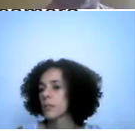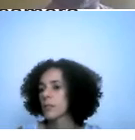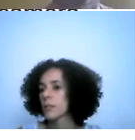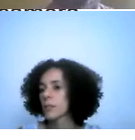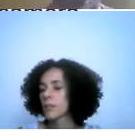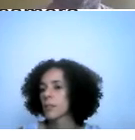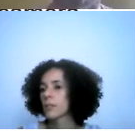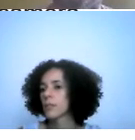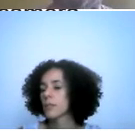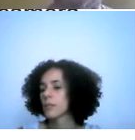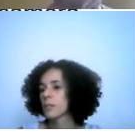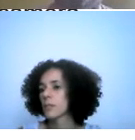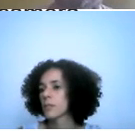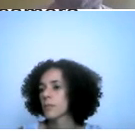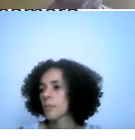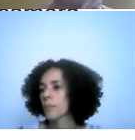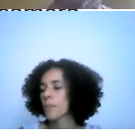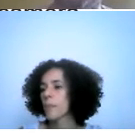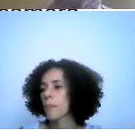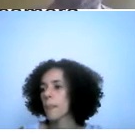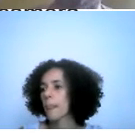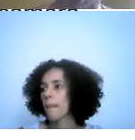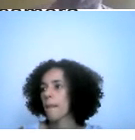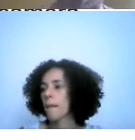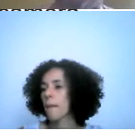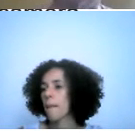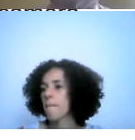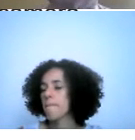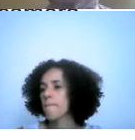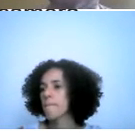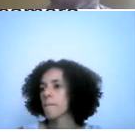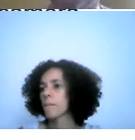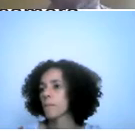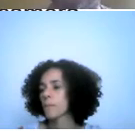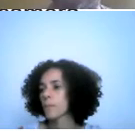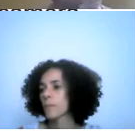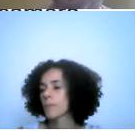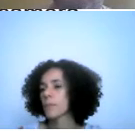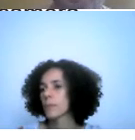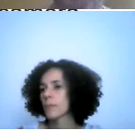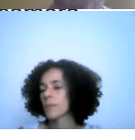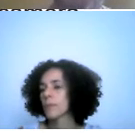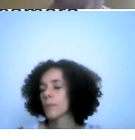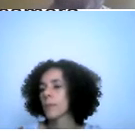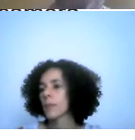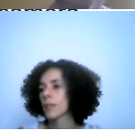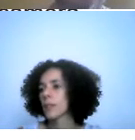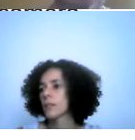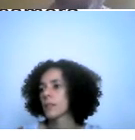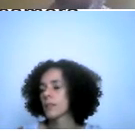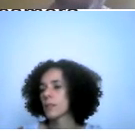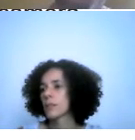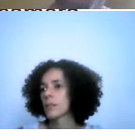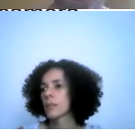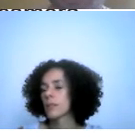de controle, a gente vai aprofundar no segundo bloco do curso, né? Mais especificamente